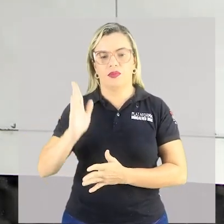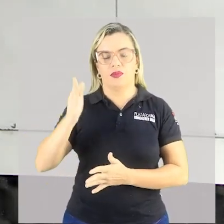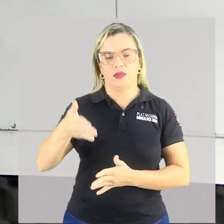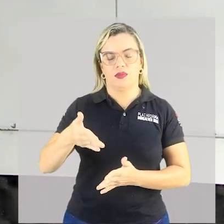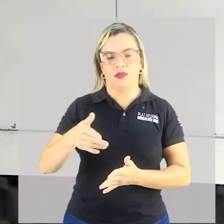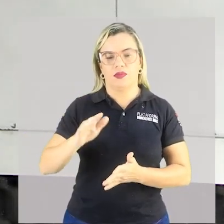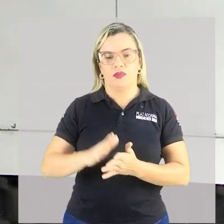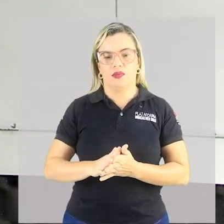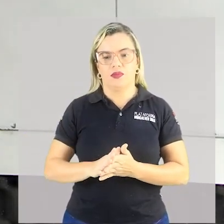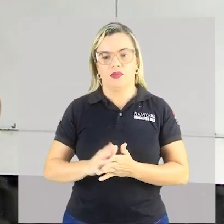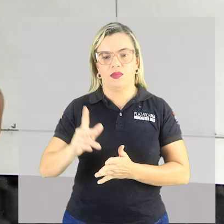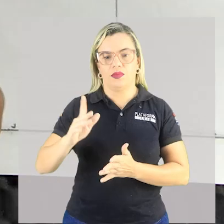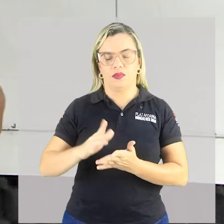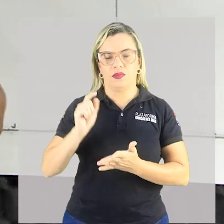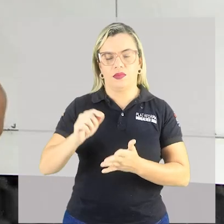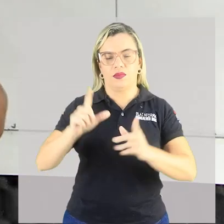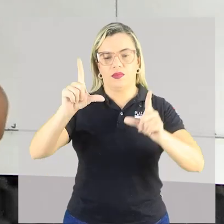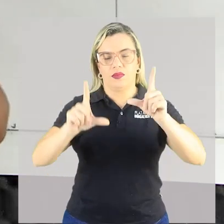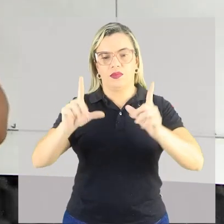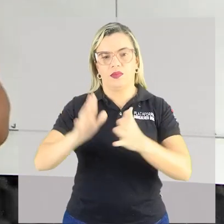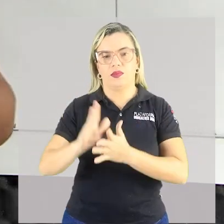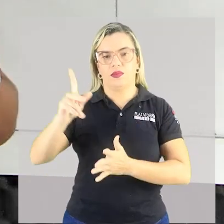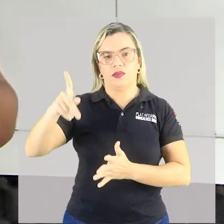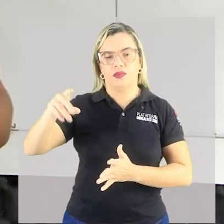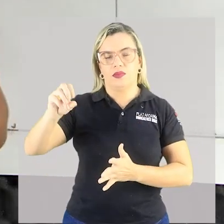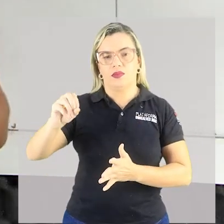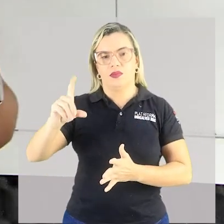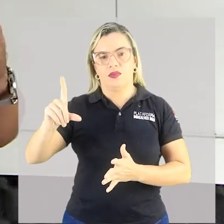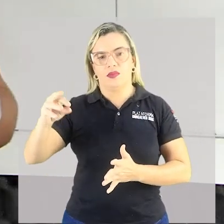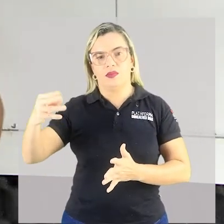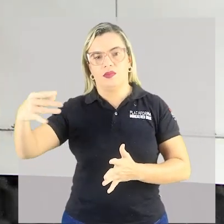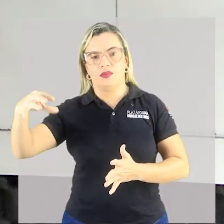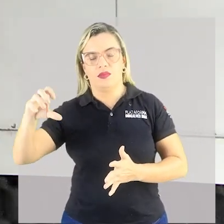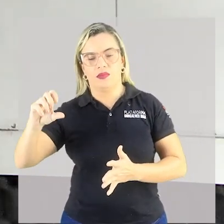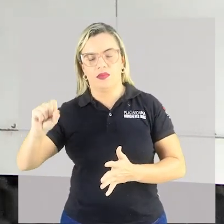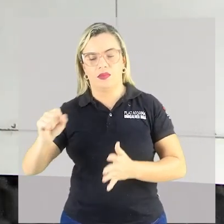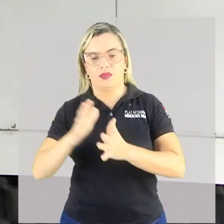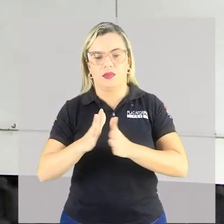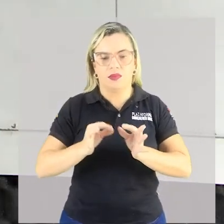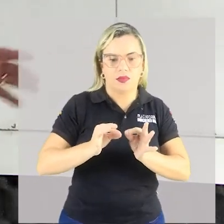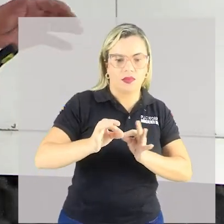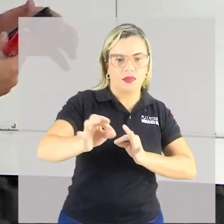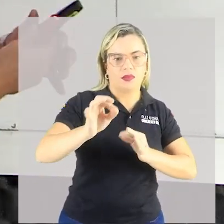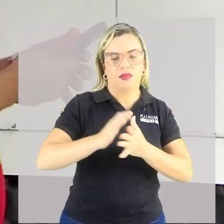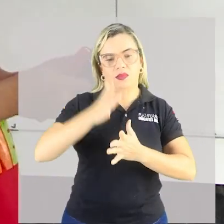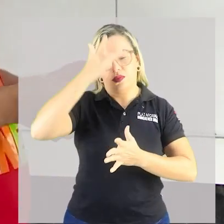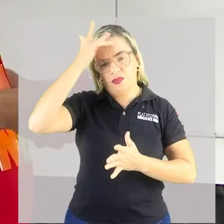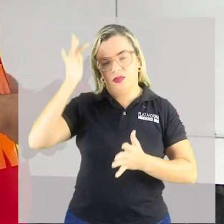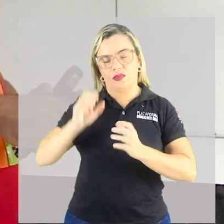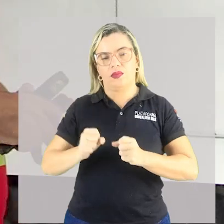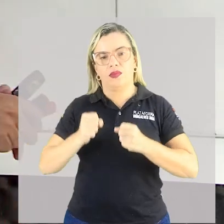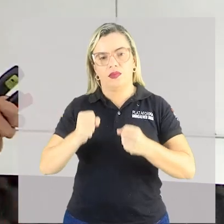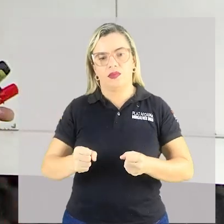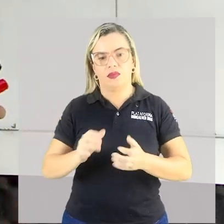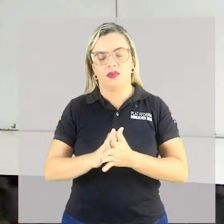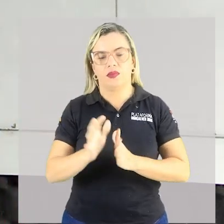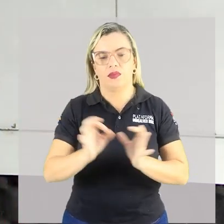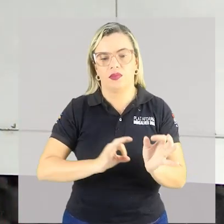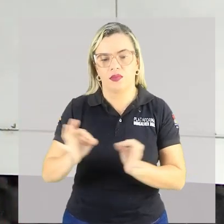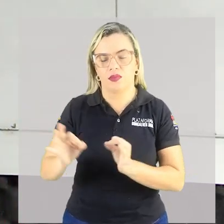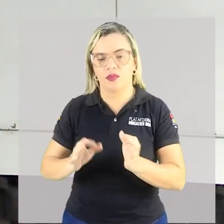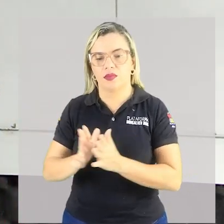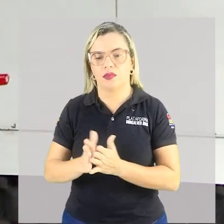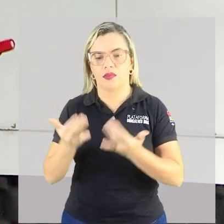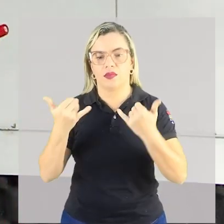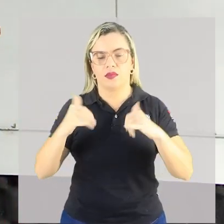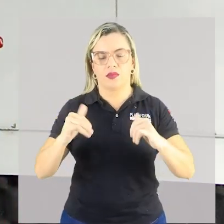entre a polegada da TV e a distância, então eu posso montar o quê? Uma proporção. Então, olha só. Qual foi o dado que ele